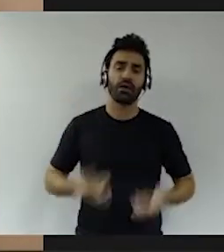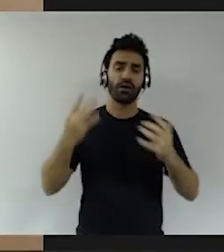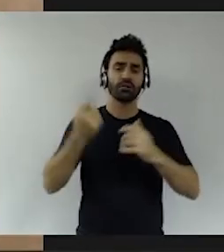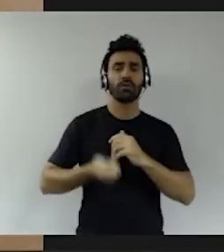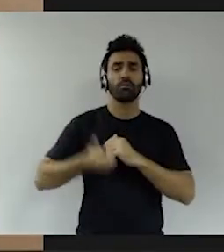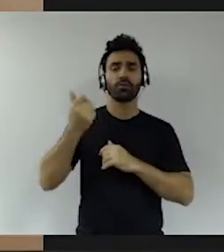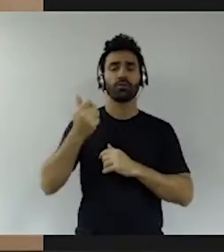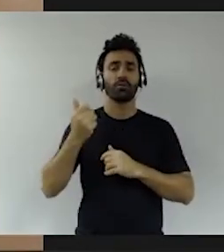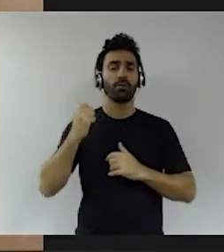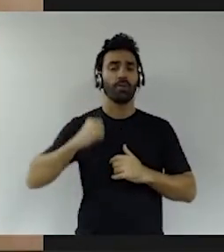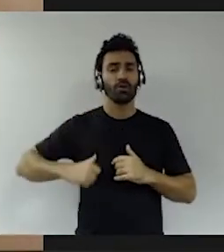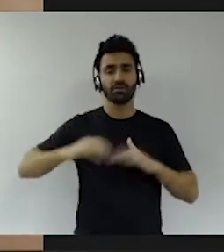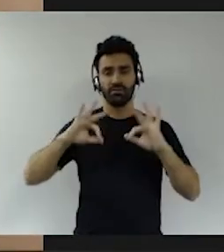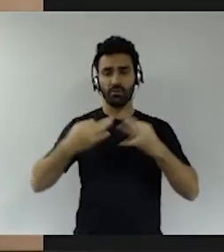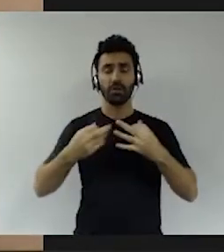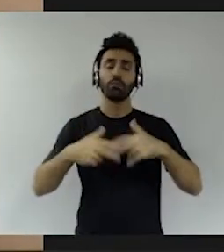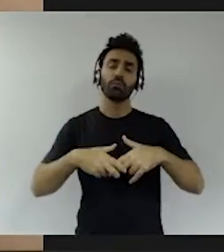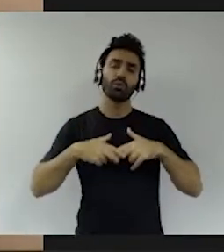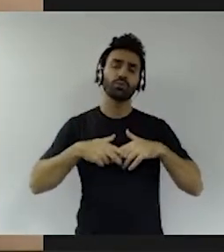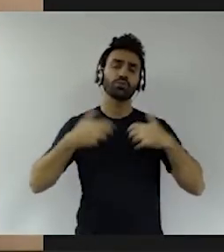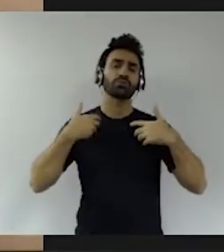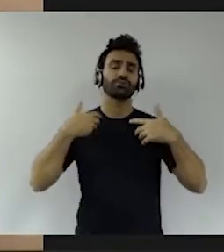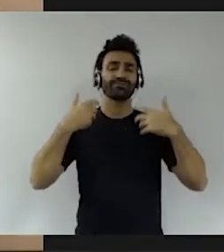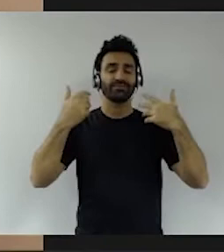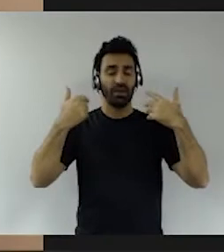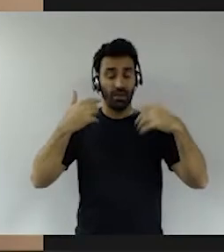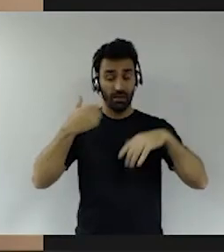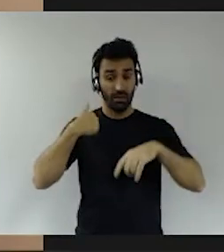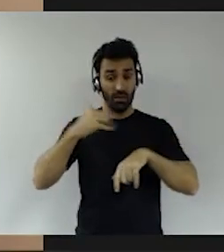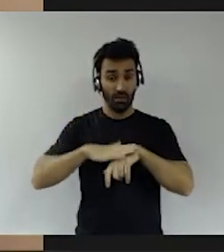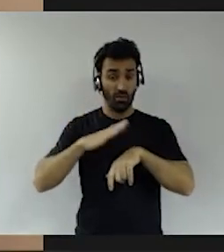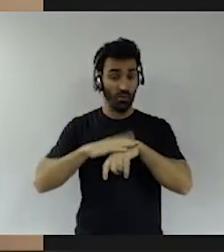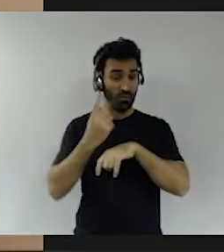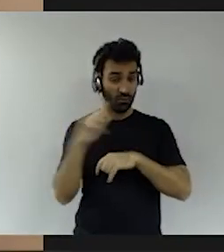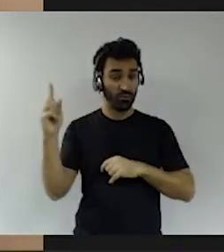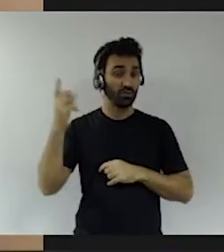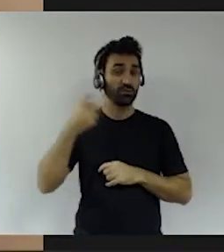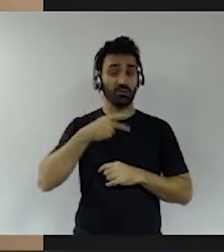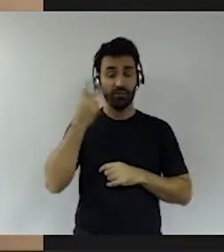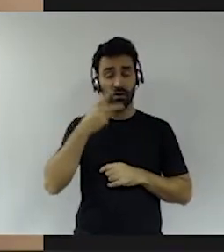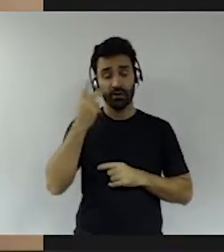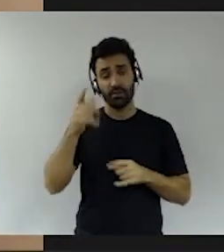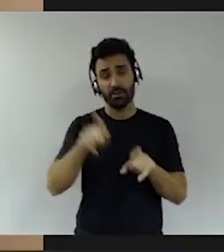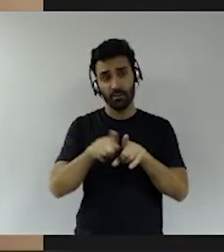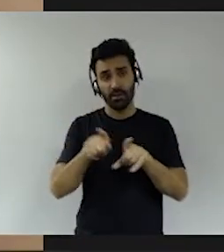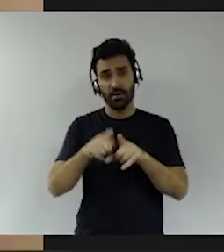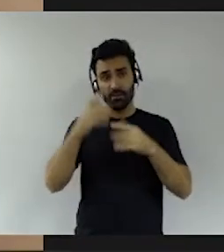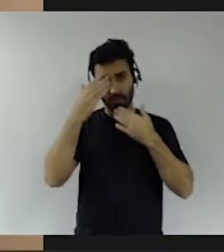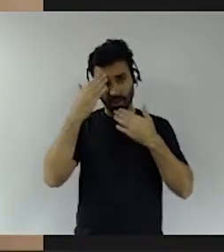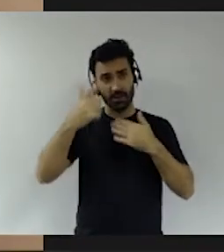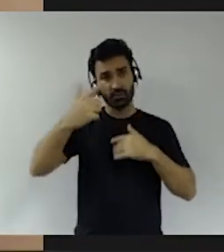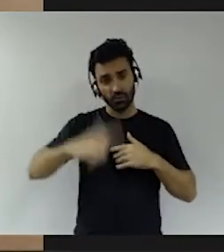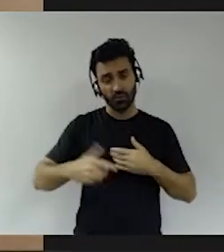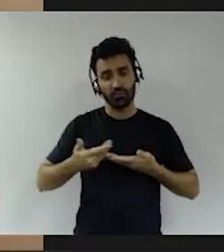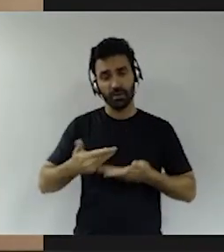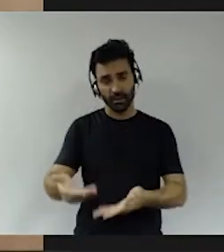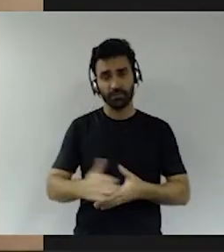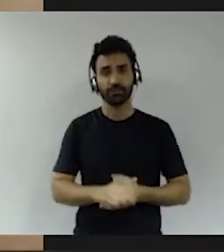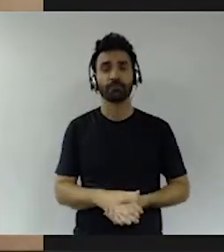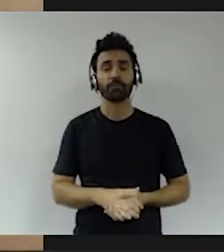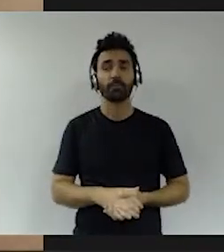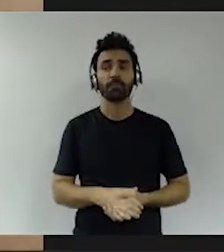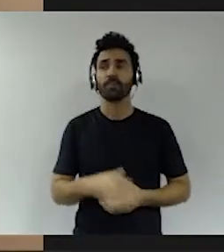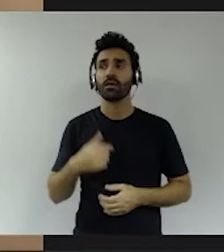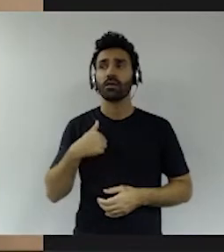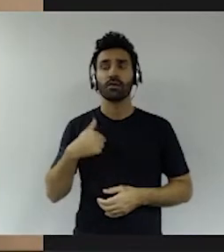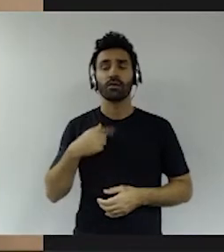Então, dentro dessa questão, a minha tese para encerrar é agradecer mais uma vez o convite. O que eu